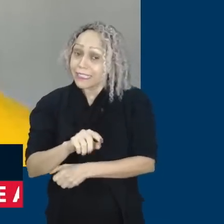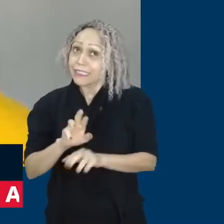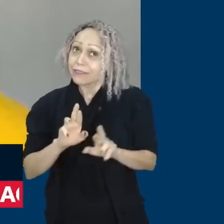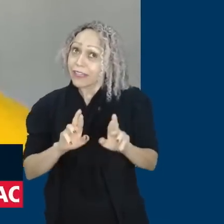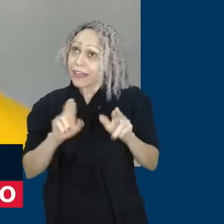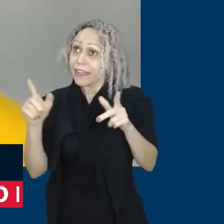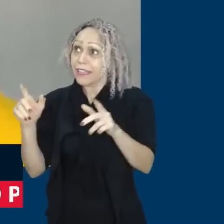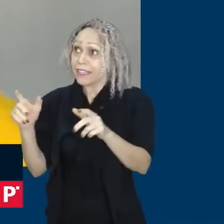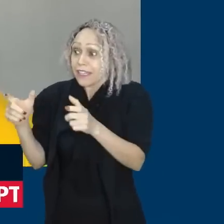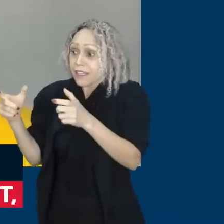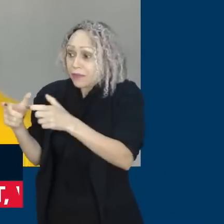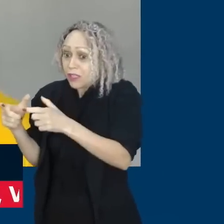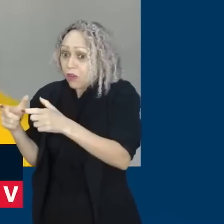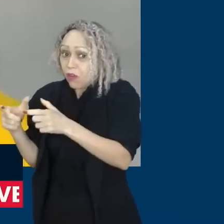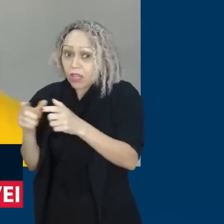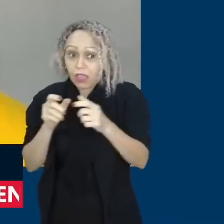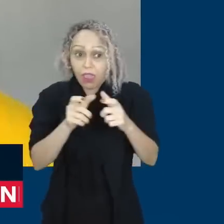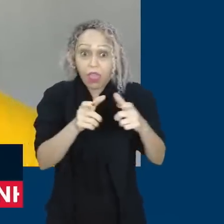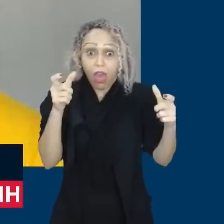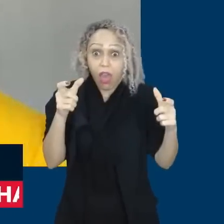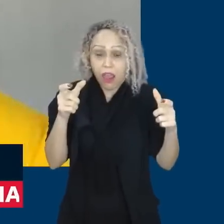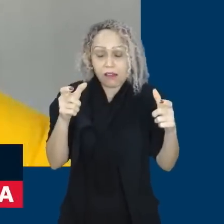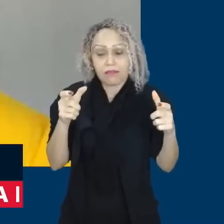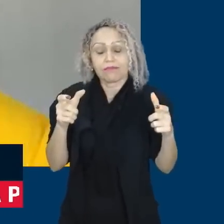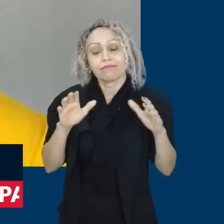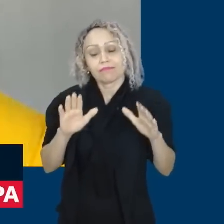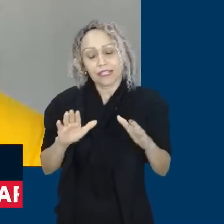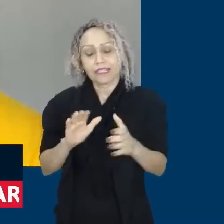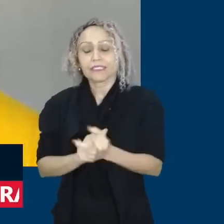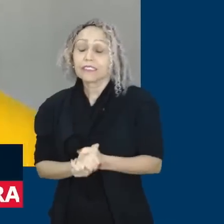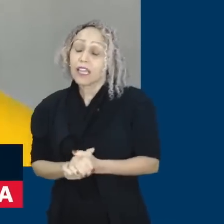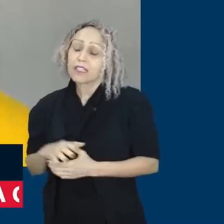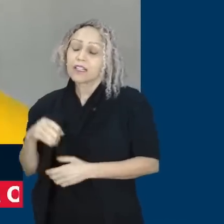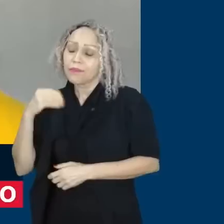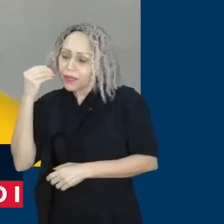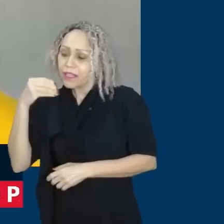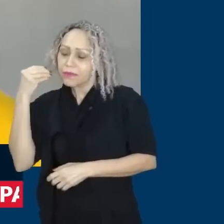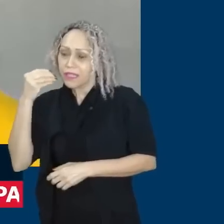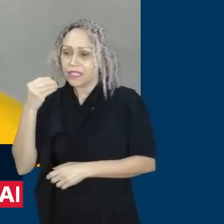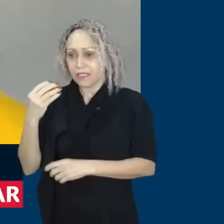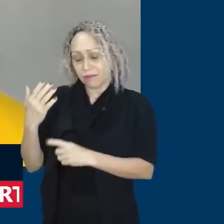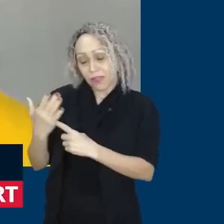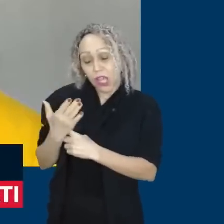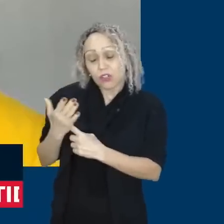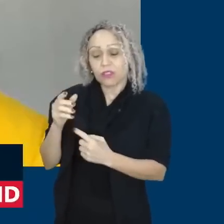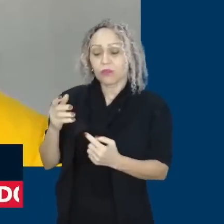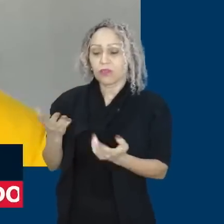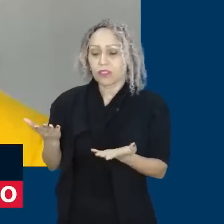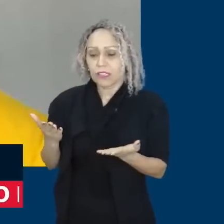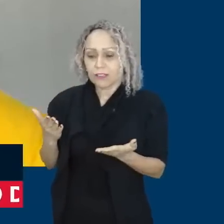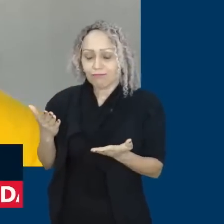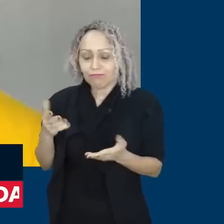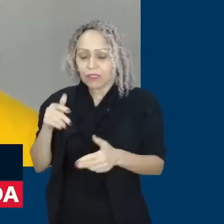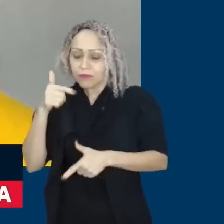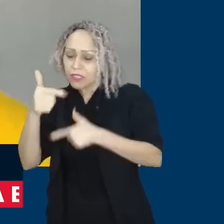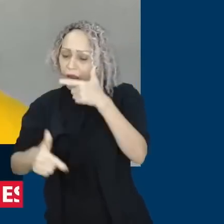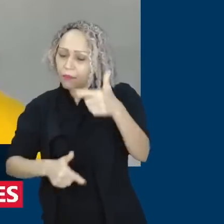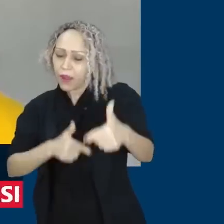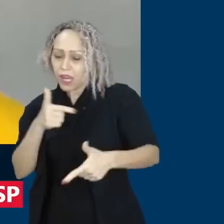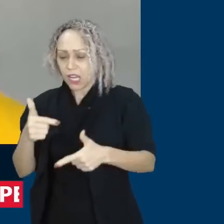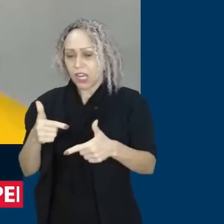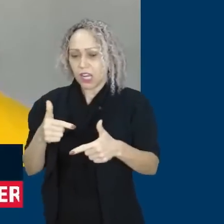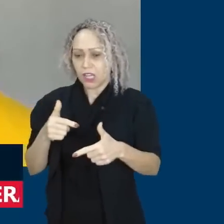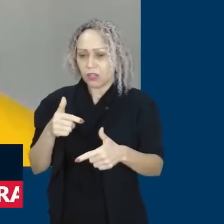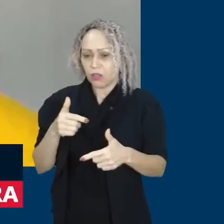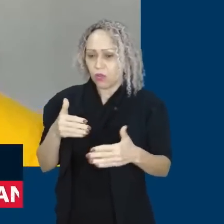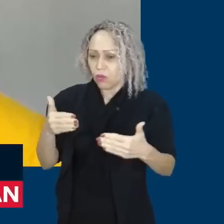luta, vinculada, com a participação popular e baseada principalmente na busca de